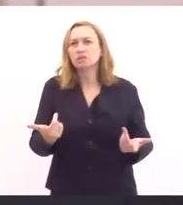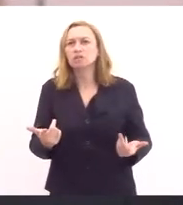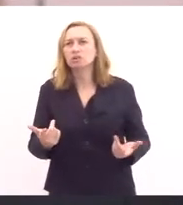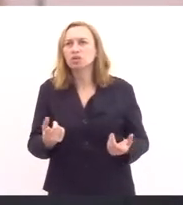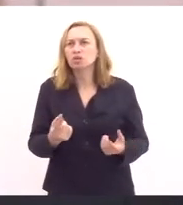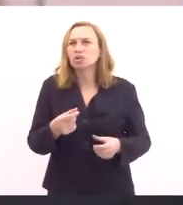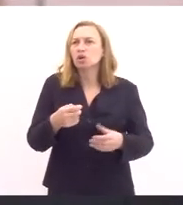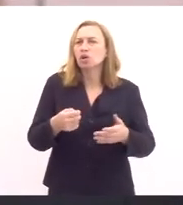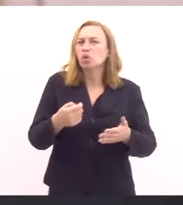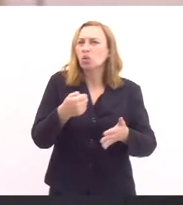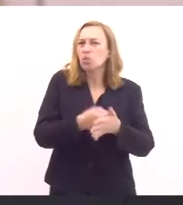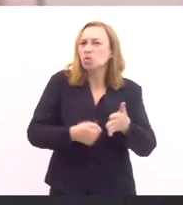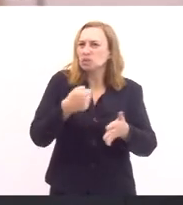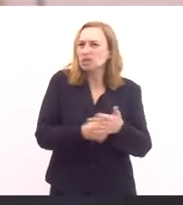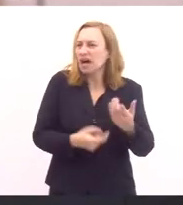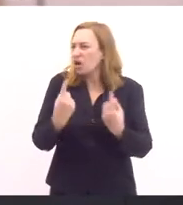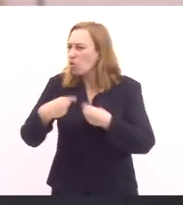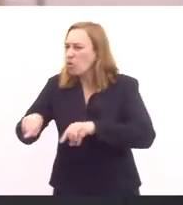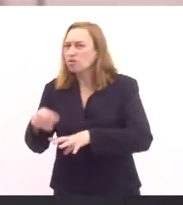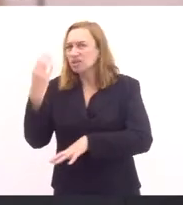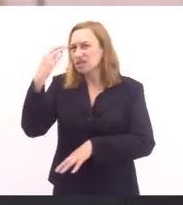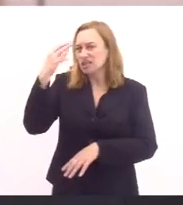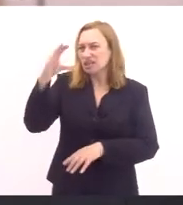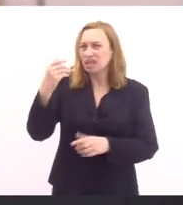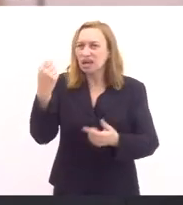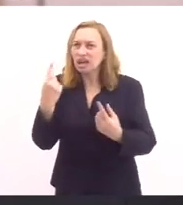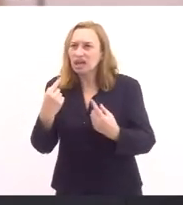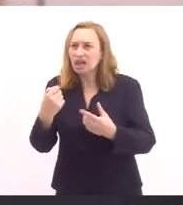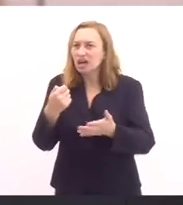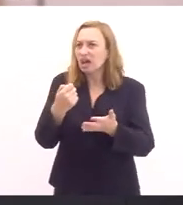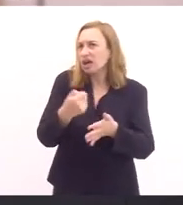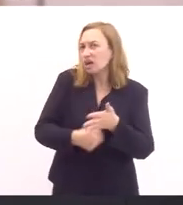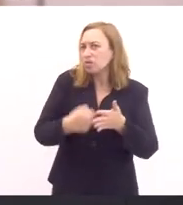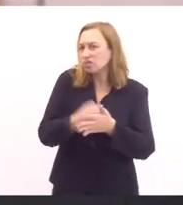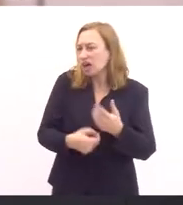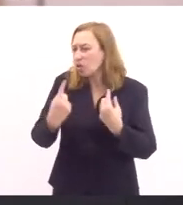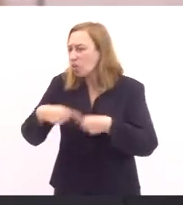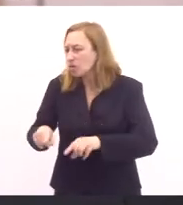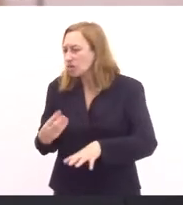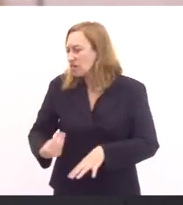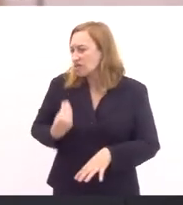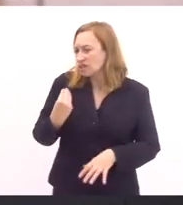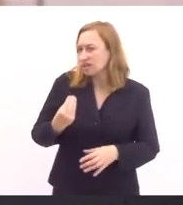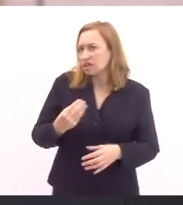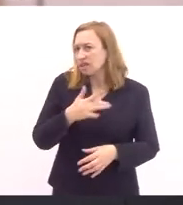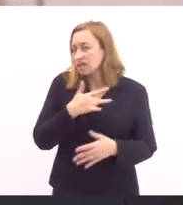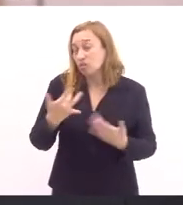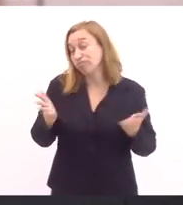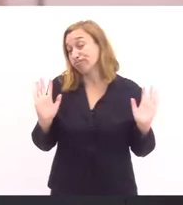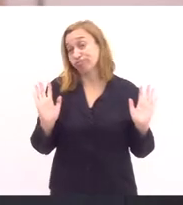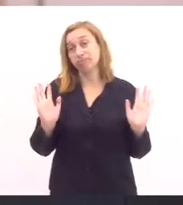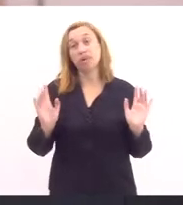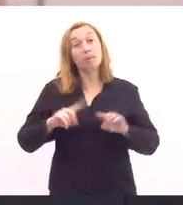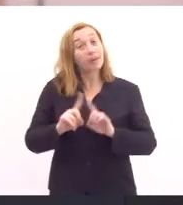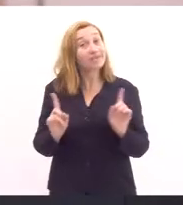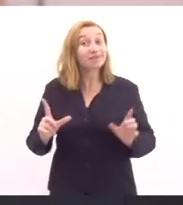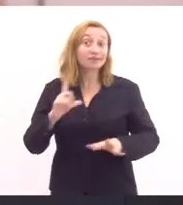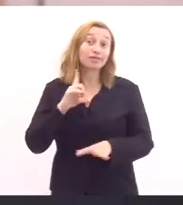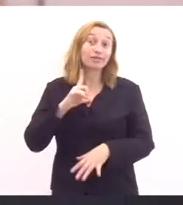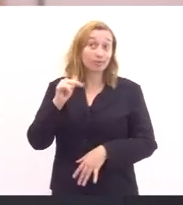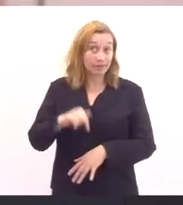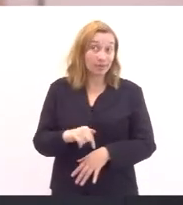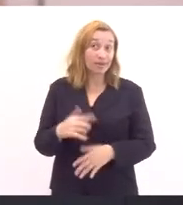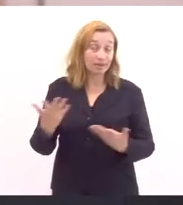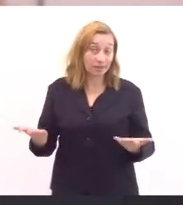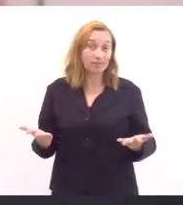contra a ciência é lutar contra saúde a lutar contra a vida é uma tristeza mas é o que ele nós tivemos aqui